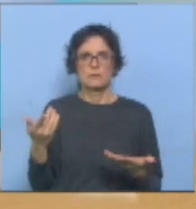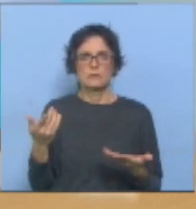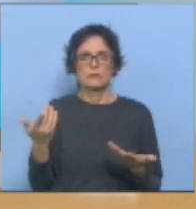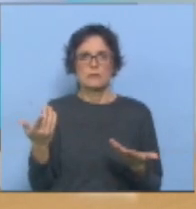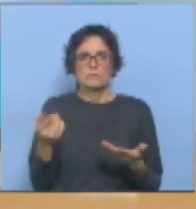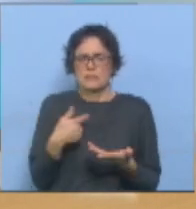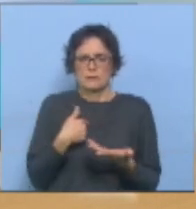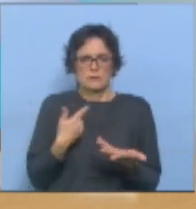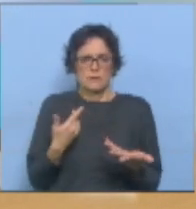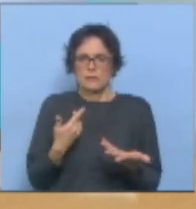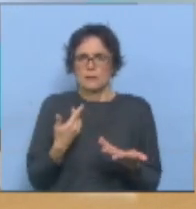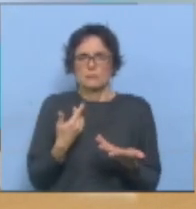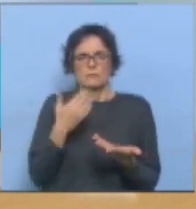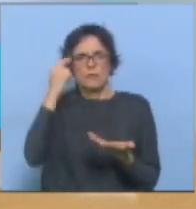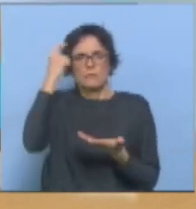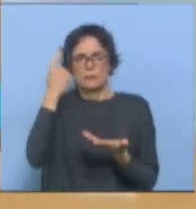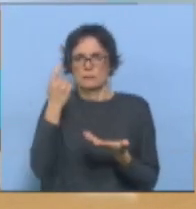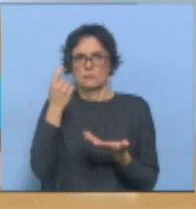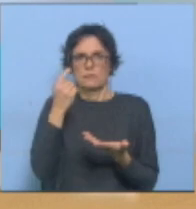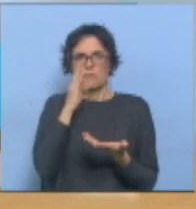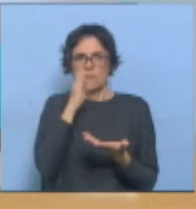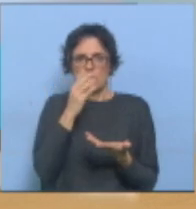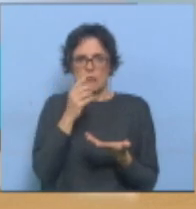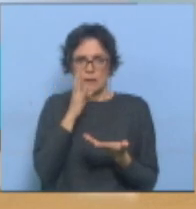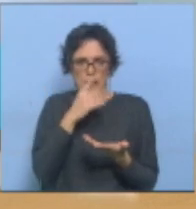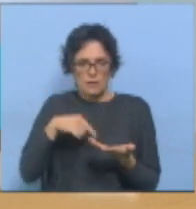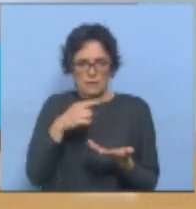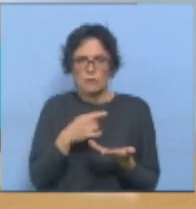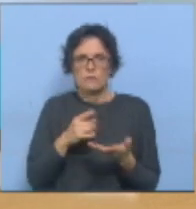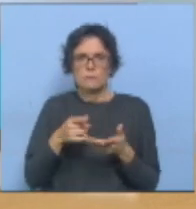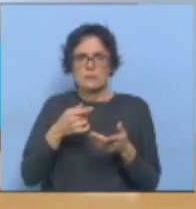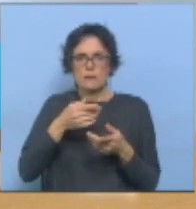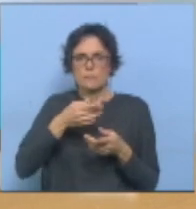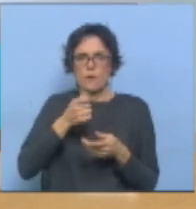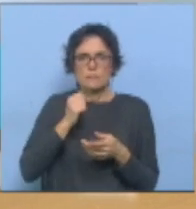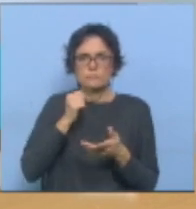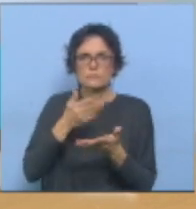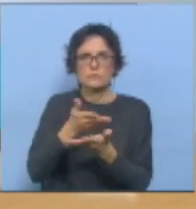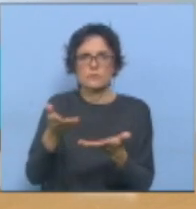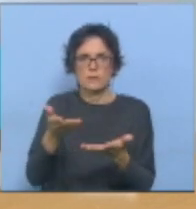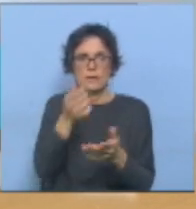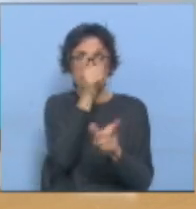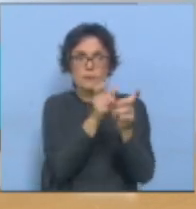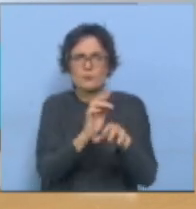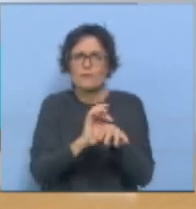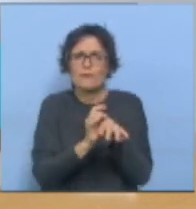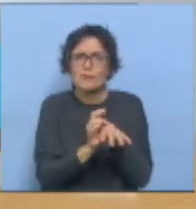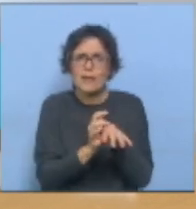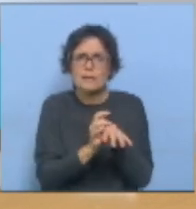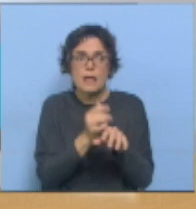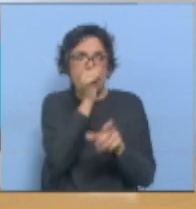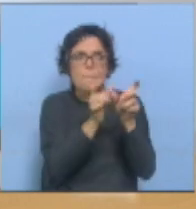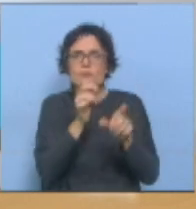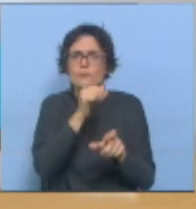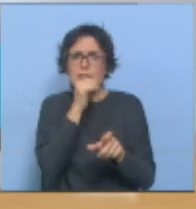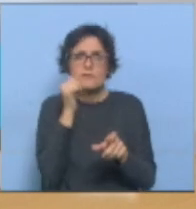leva a pensar que quando uma sociedade começa a permitir que os mais frágeis, os que estão em sofrimento,